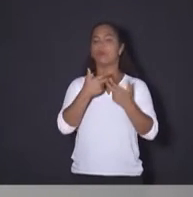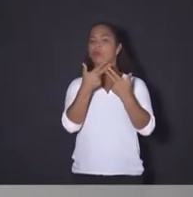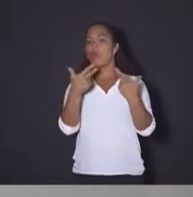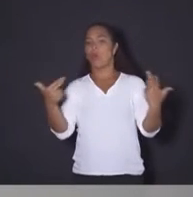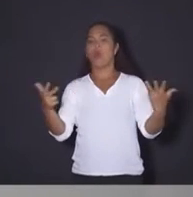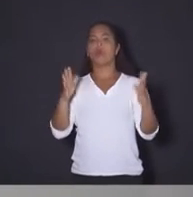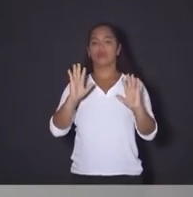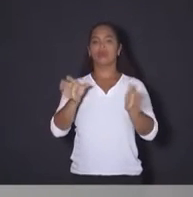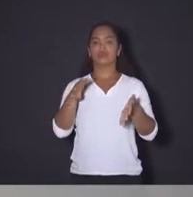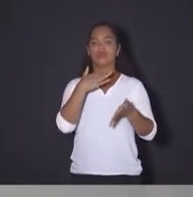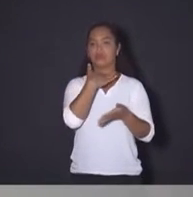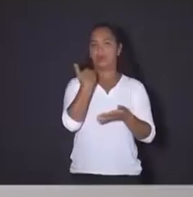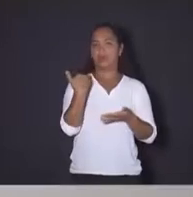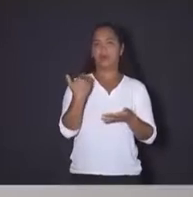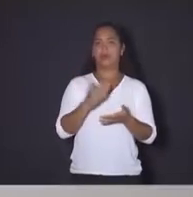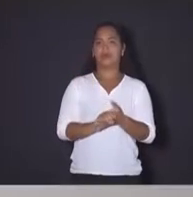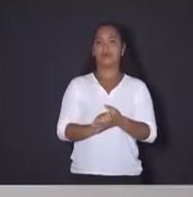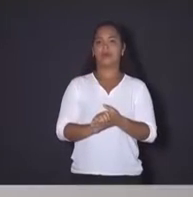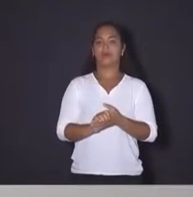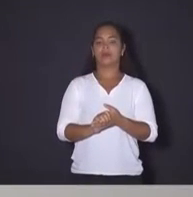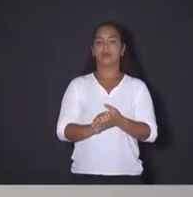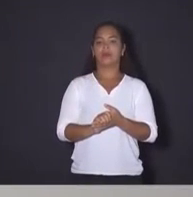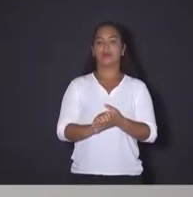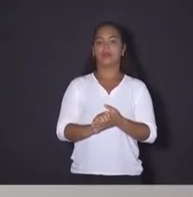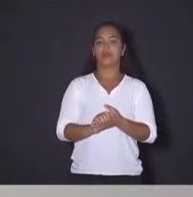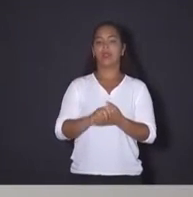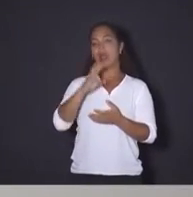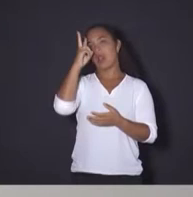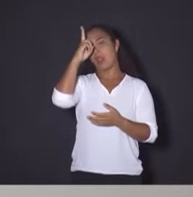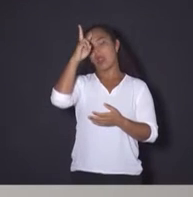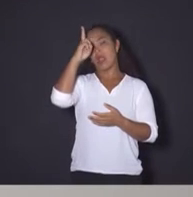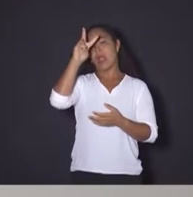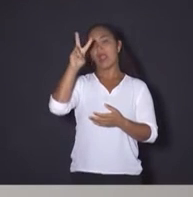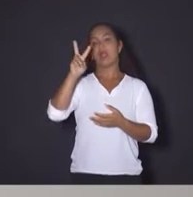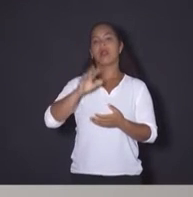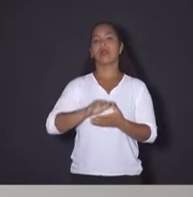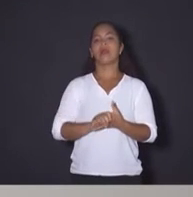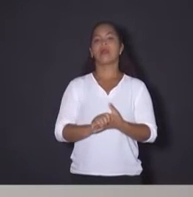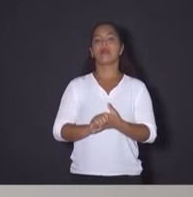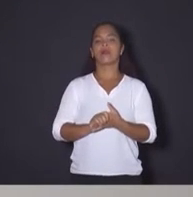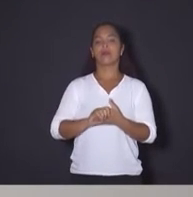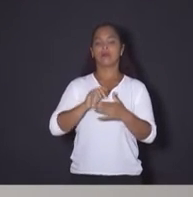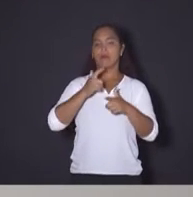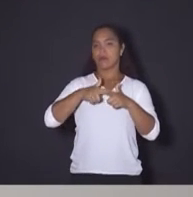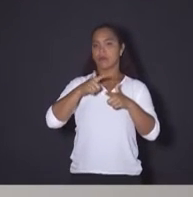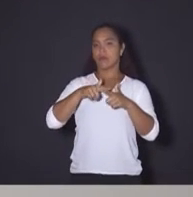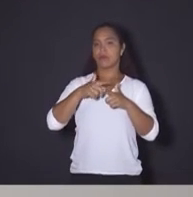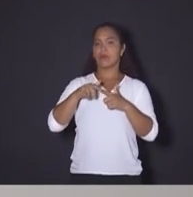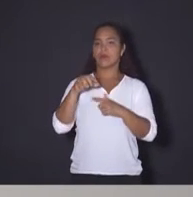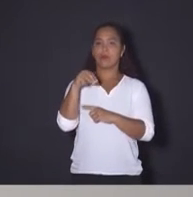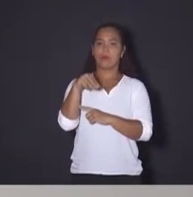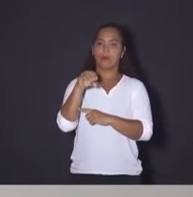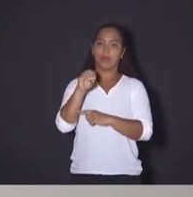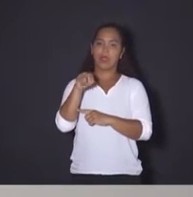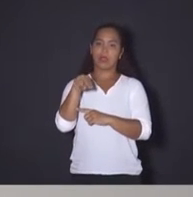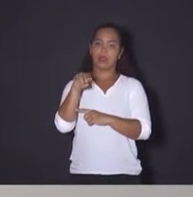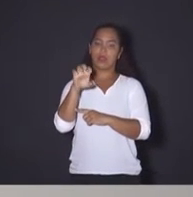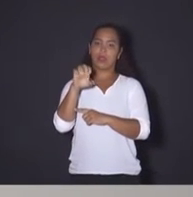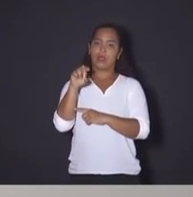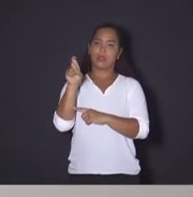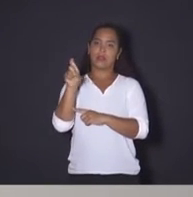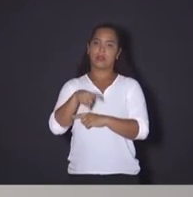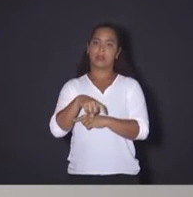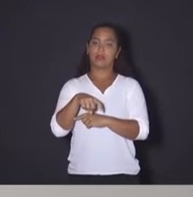fico pensando das valas de que falava de que falava mal do ex que o racismo traga todos os